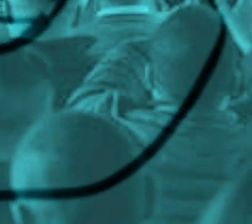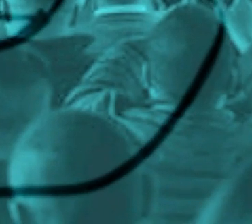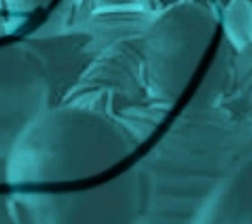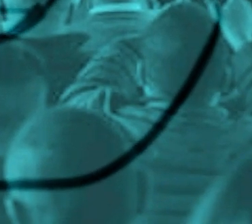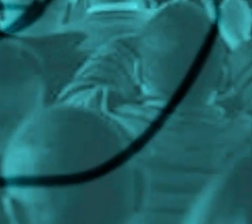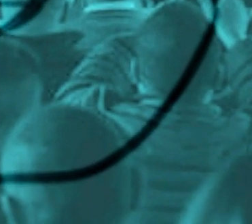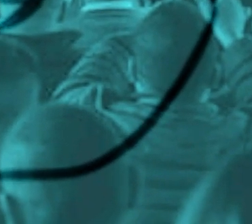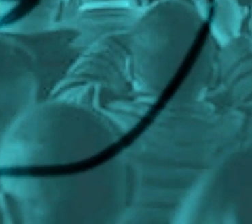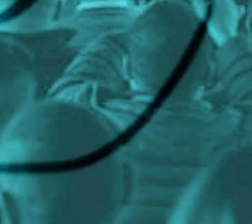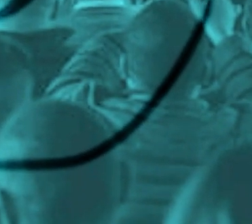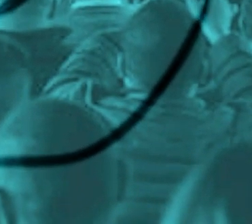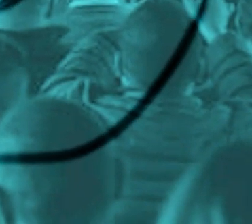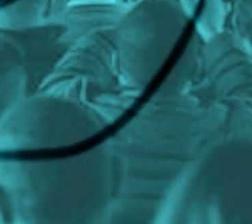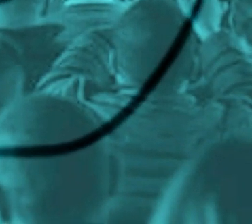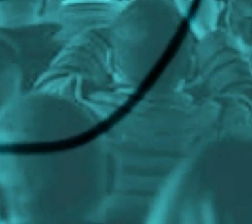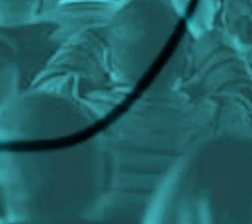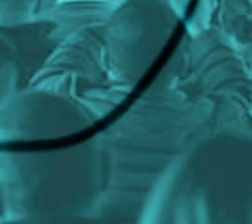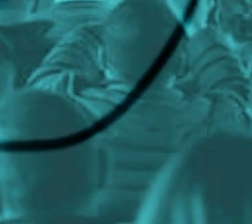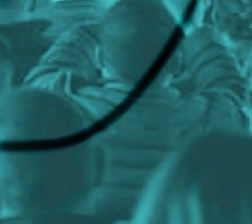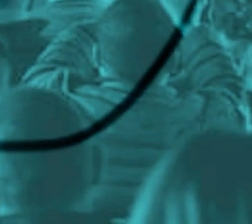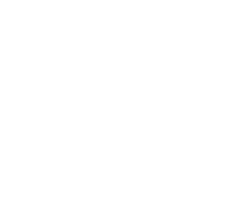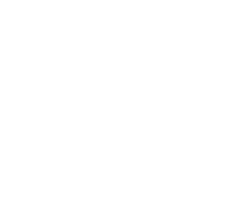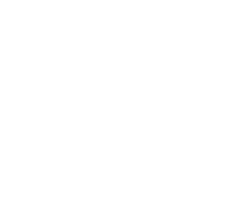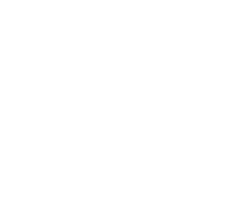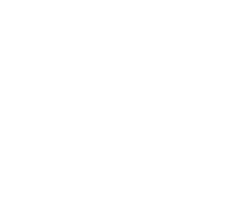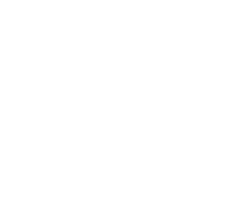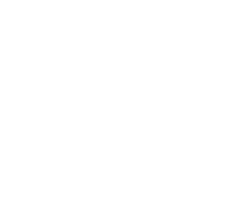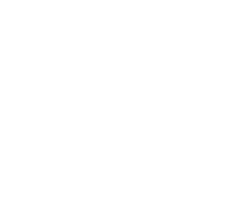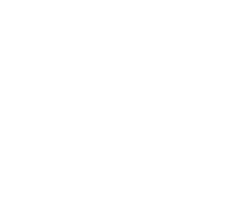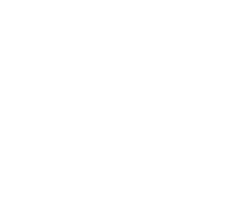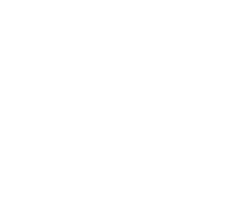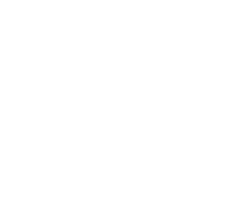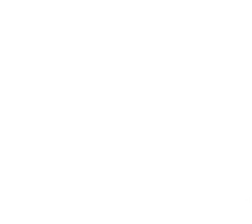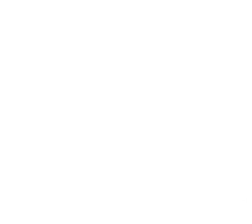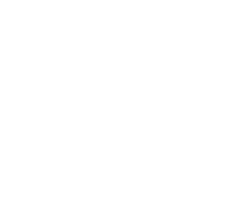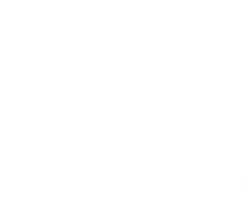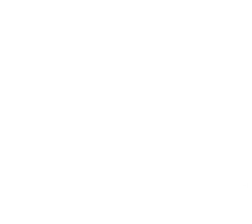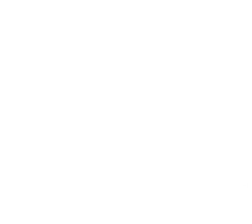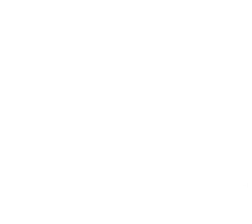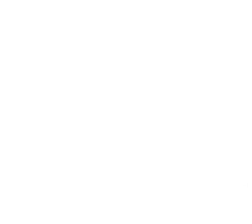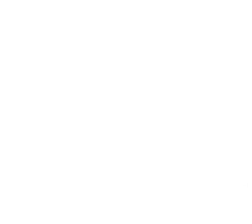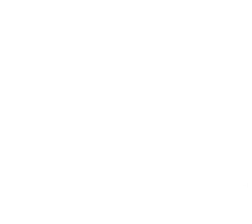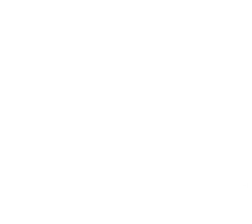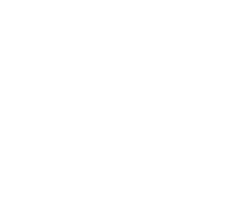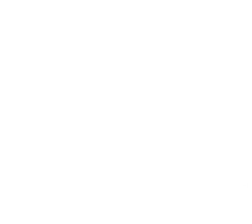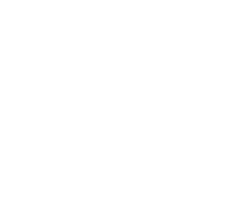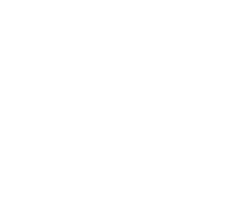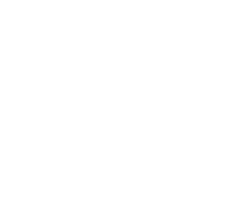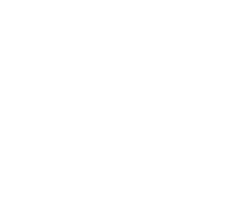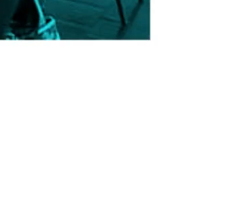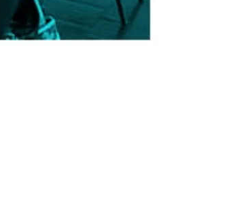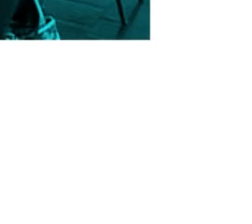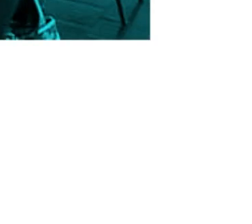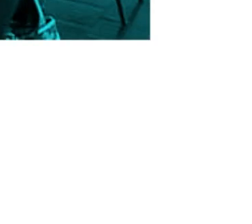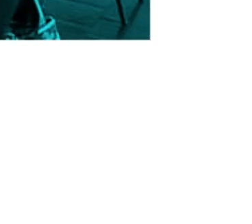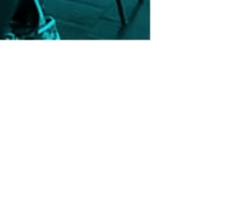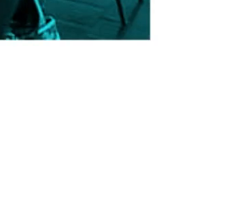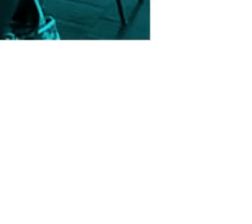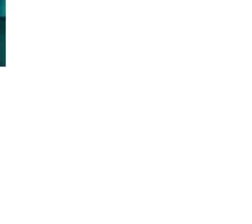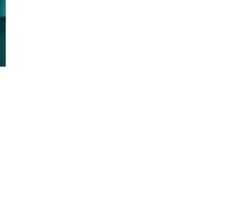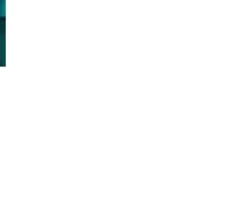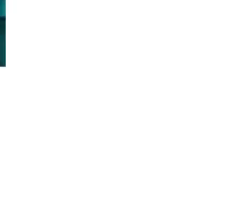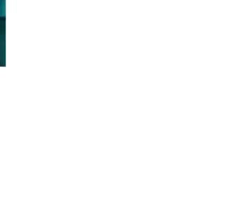um convênio com o Instituto de Pesquisa Inteligência Esportiva, da Universidade Federal do Paraná. Desde então, foram